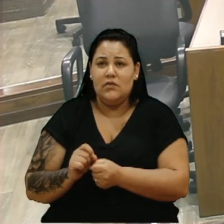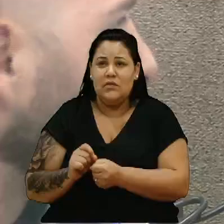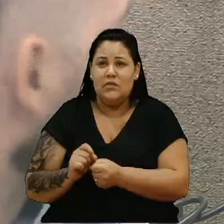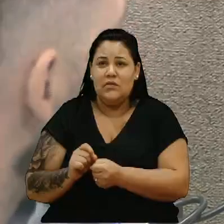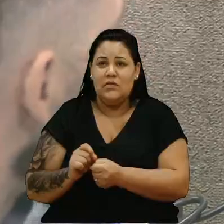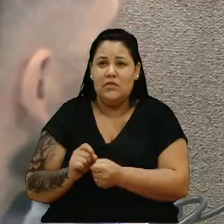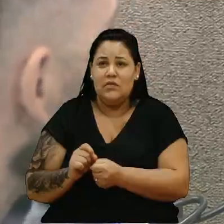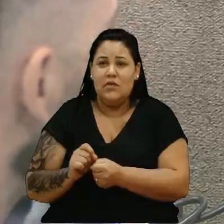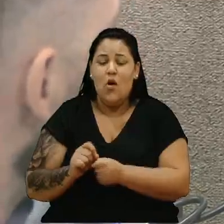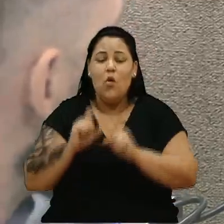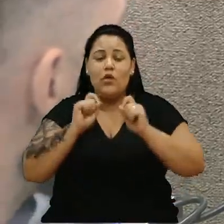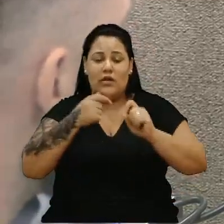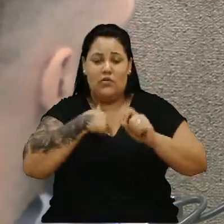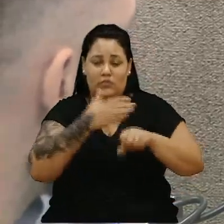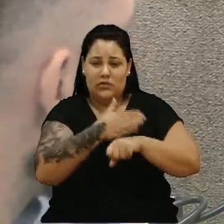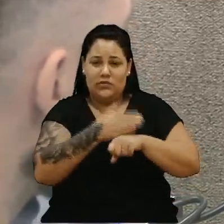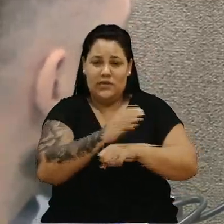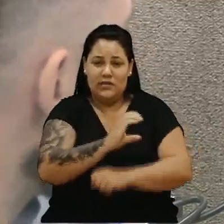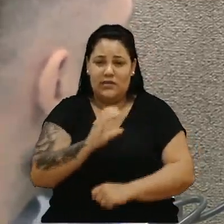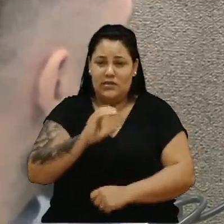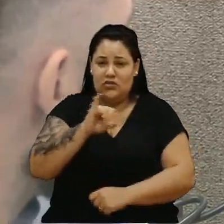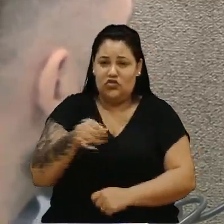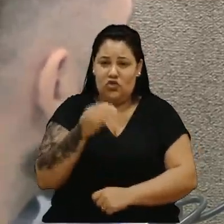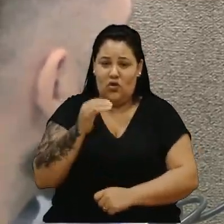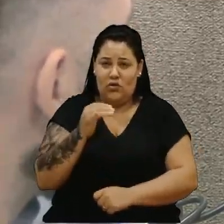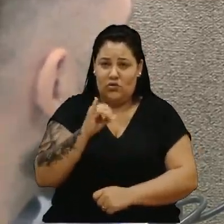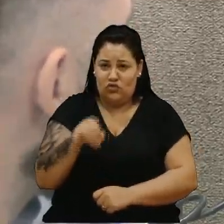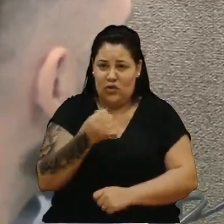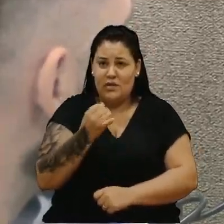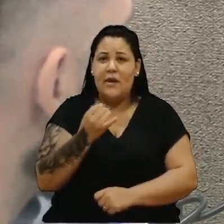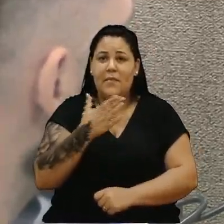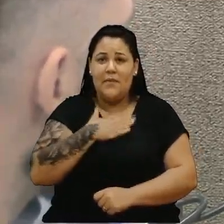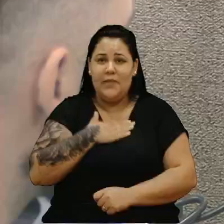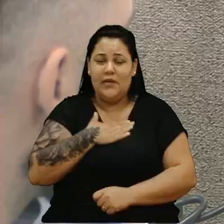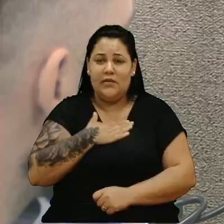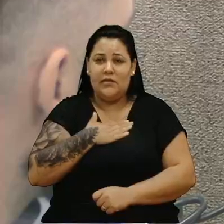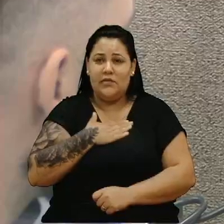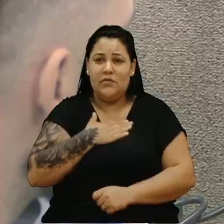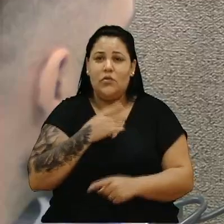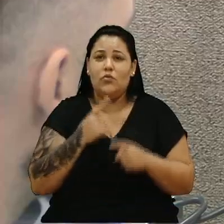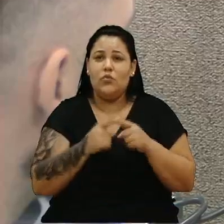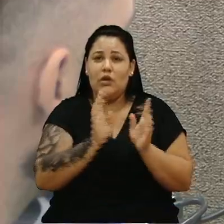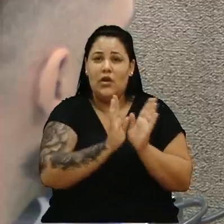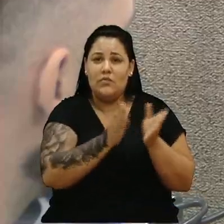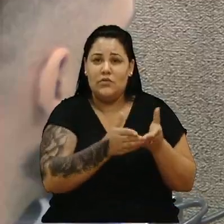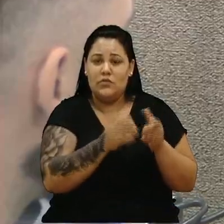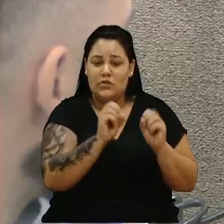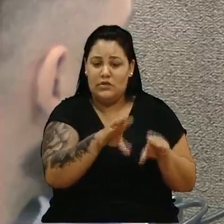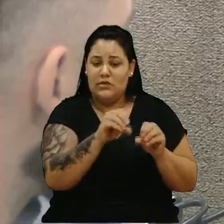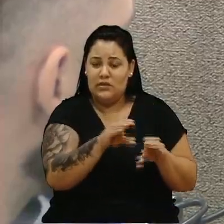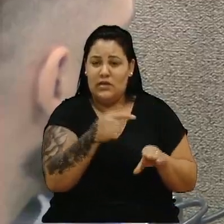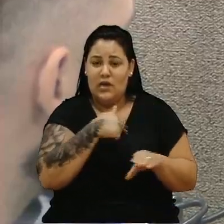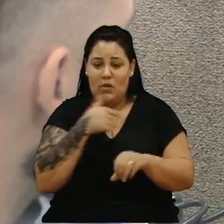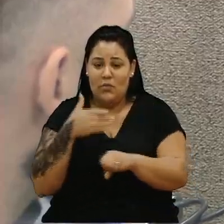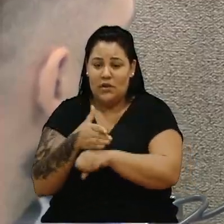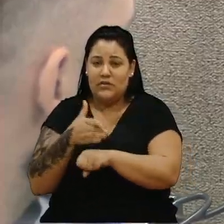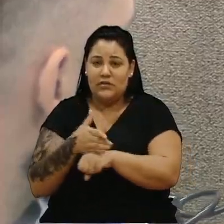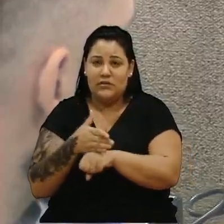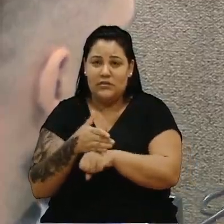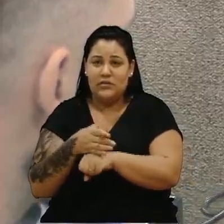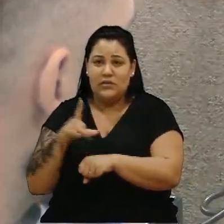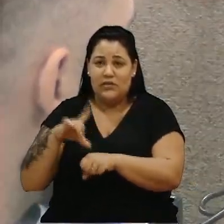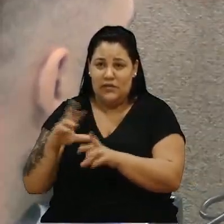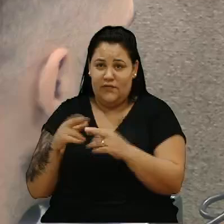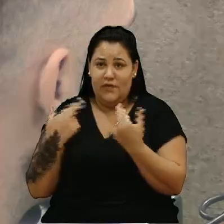do que eu estou vivendo, né? A CCJ, para mim, foi a parte, porque a comissão de educação na qual eu faço parte teve